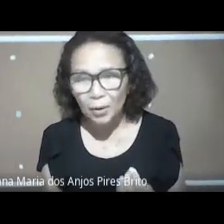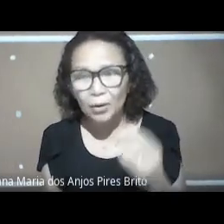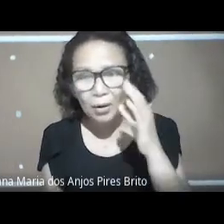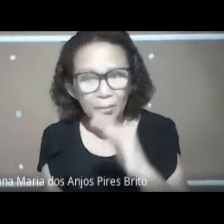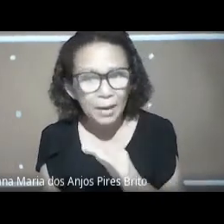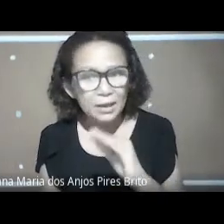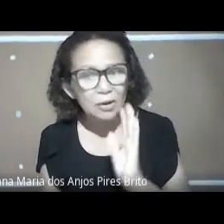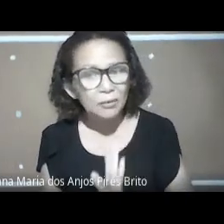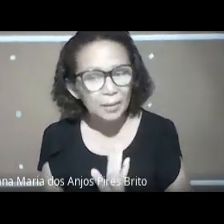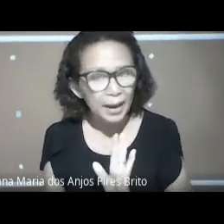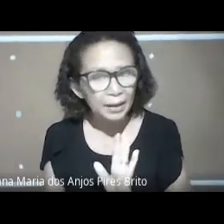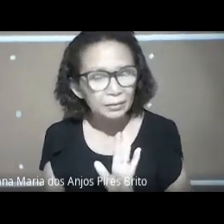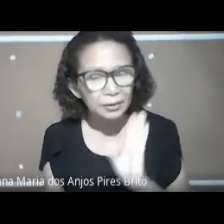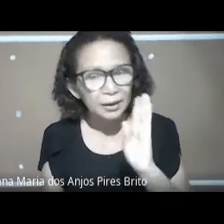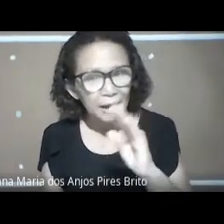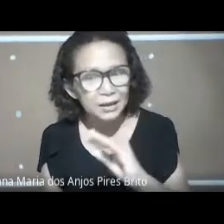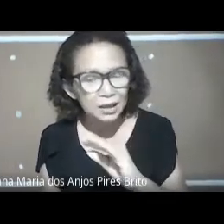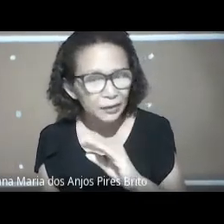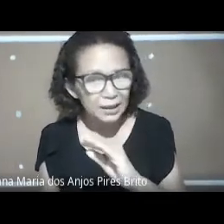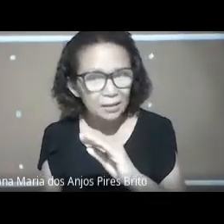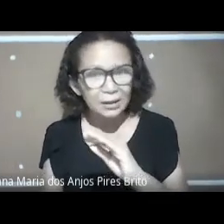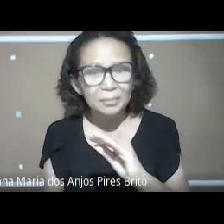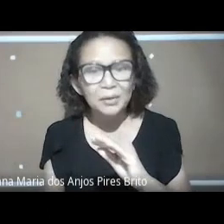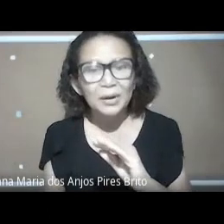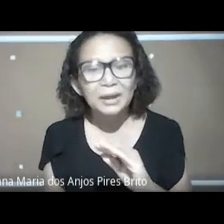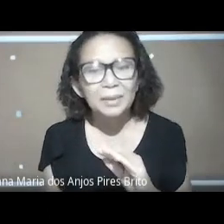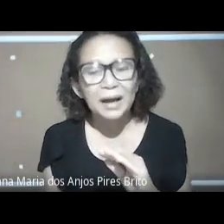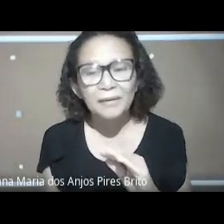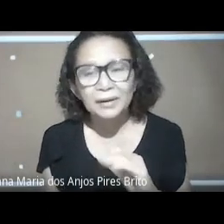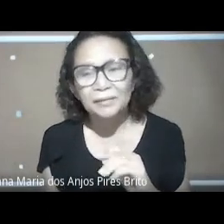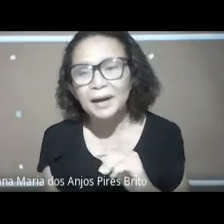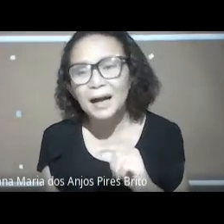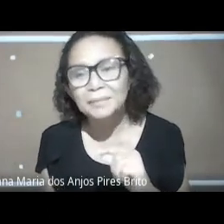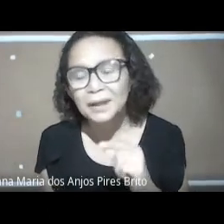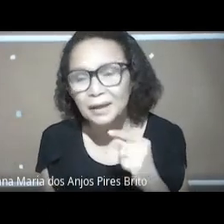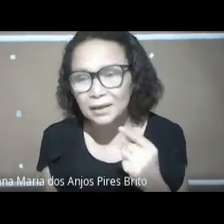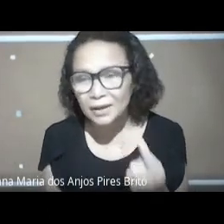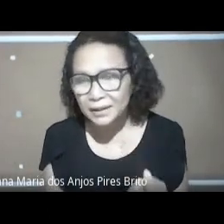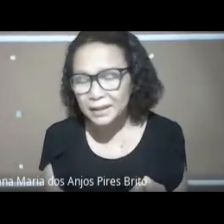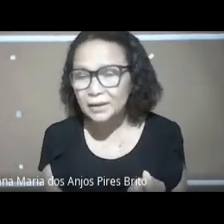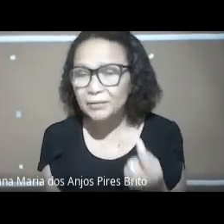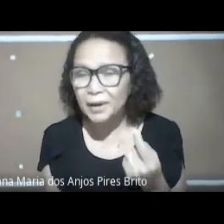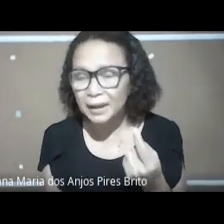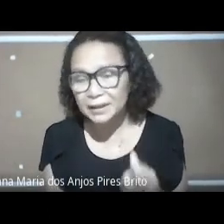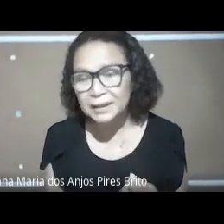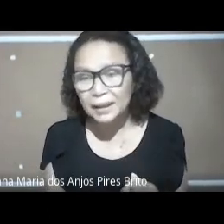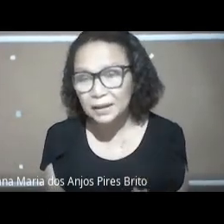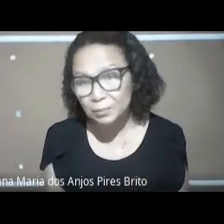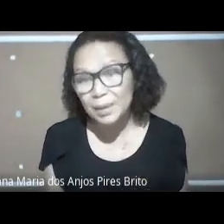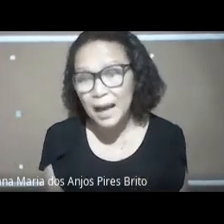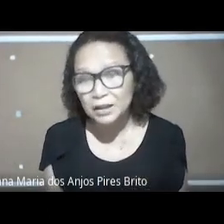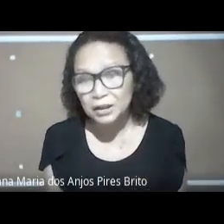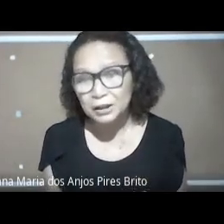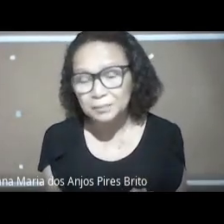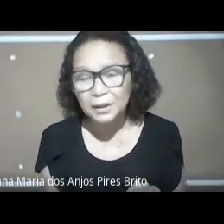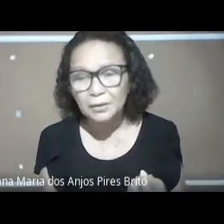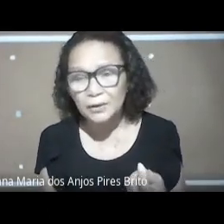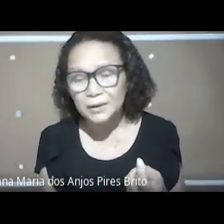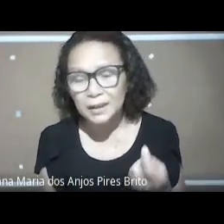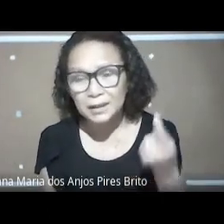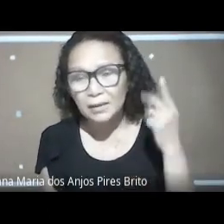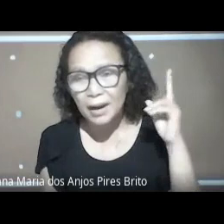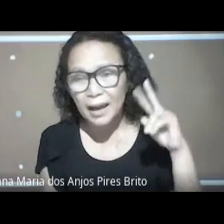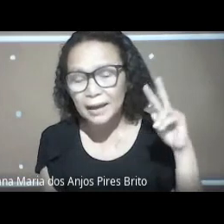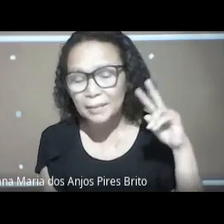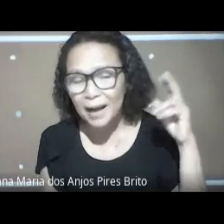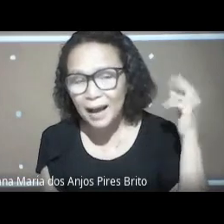tá bom? Mas o alfabeto, a gente vai ter um tempinho aqui para verificar e vocês irão ver que se trata de prática.